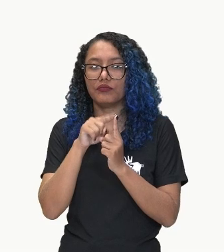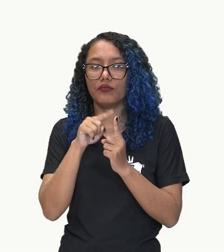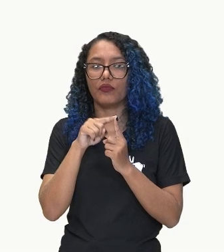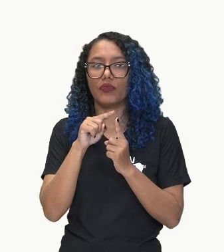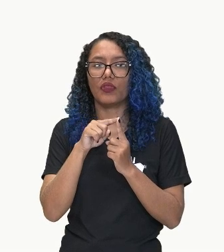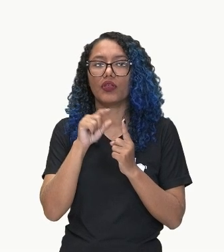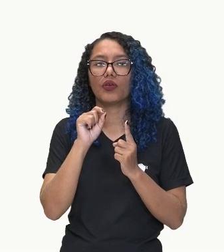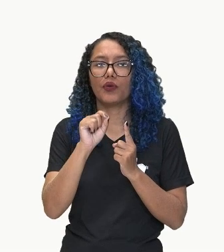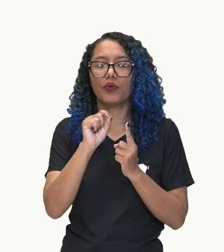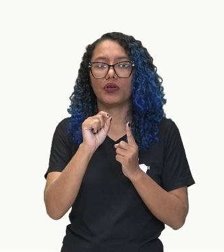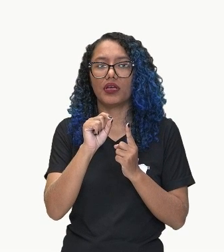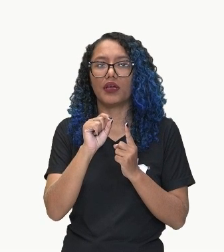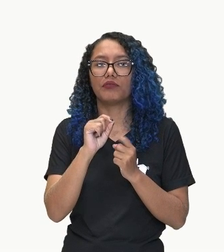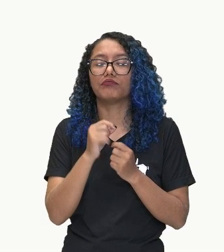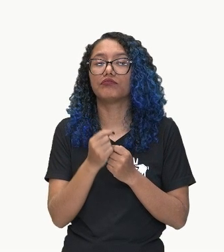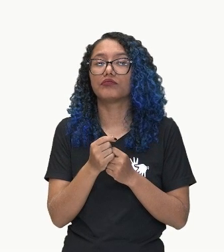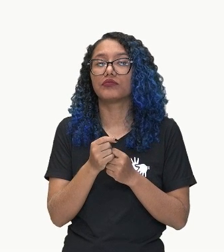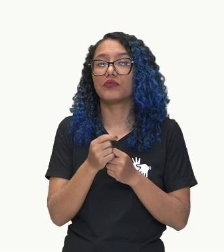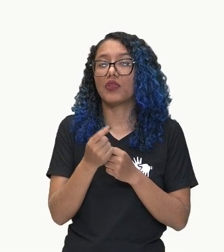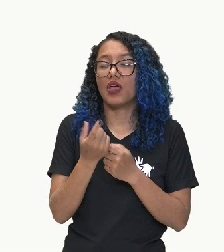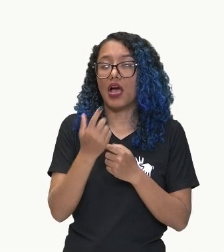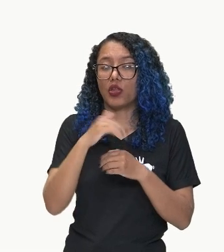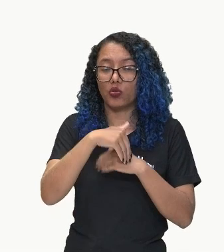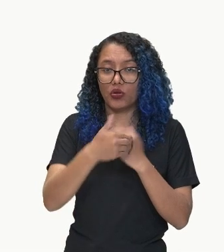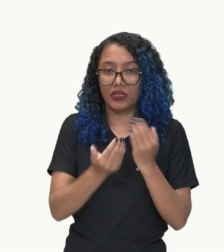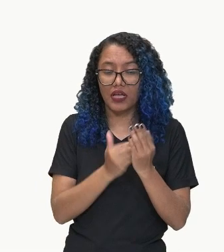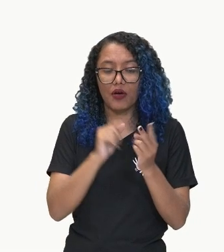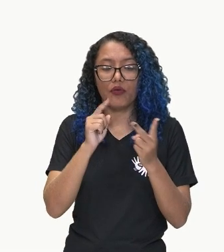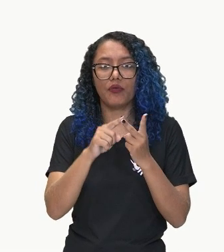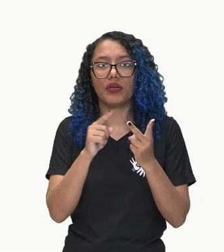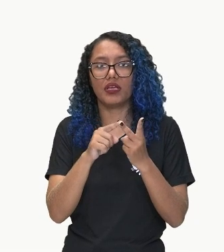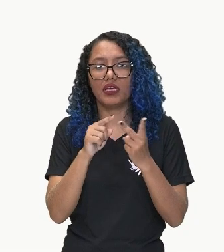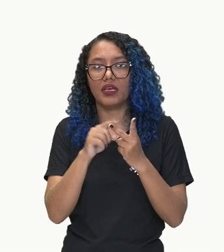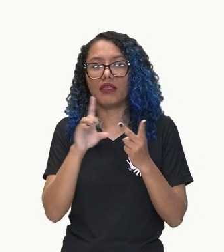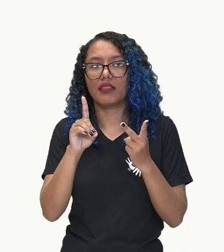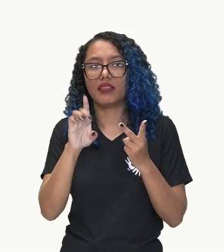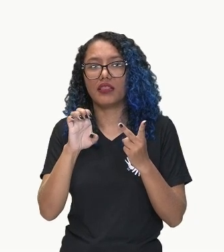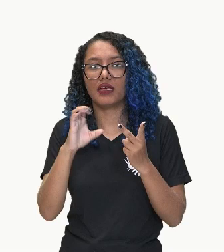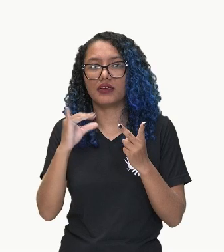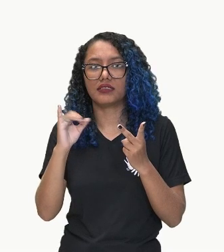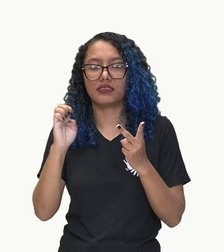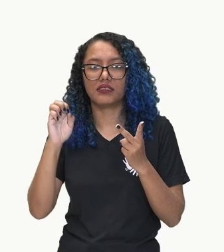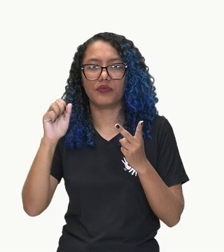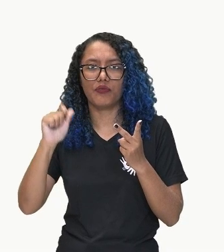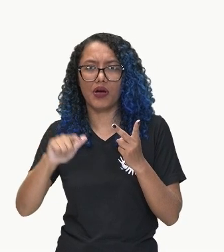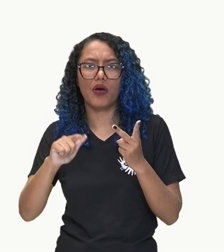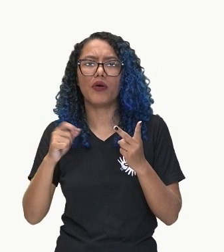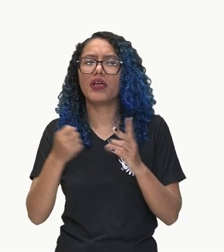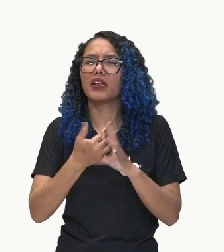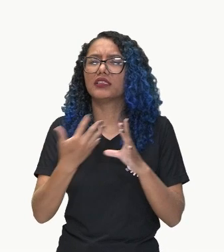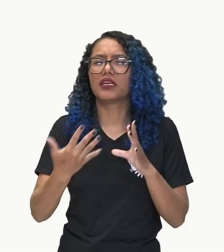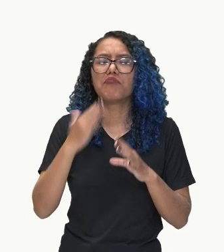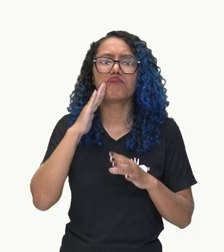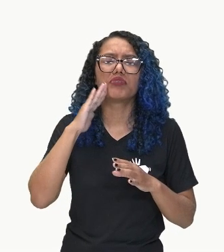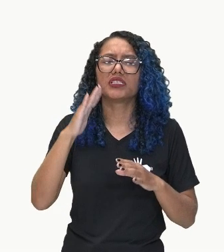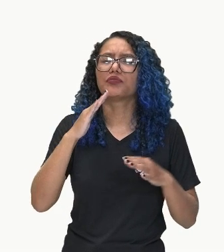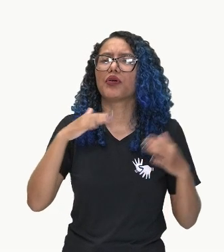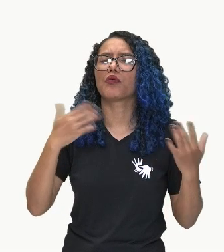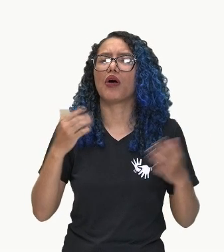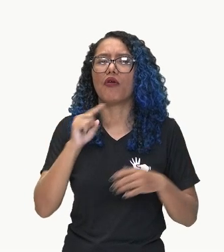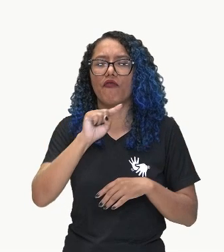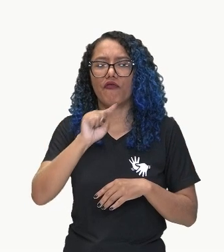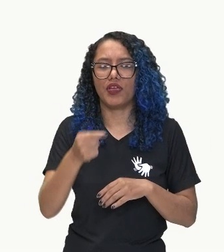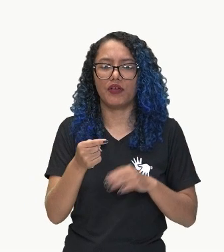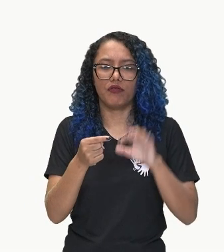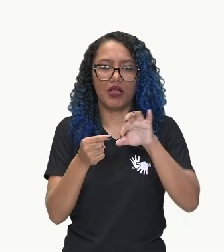decimal. Mas qual é a característica dele? É a presença da vírgula, que separa a parte inteira da parte